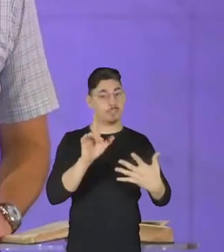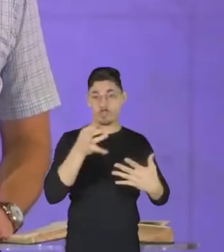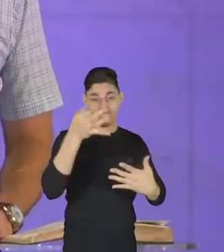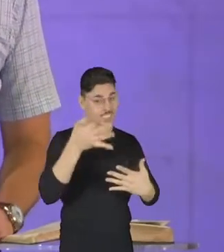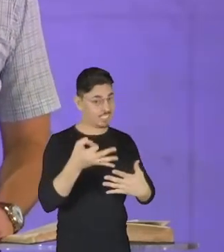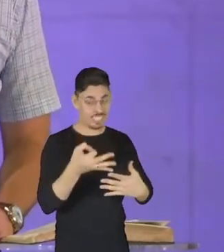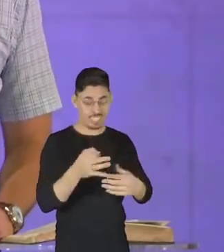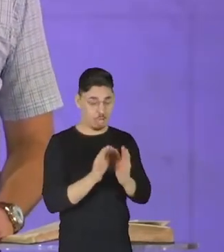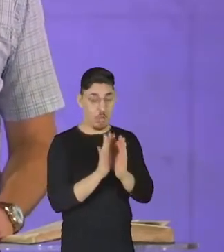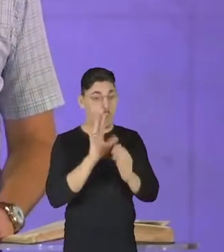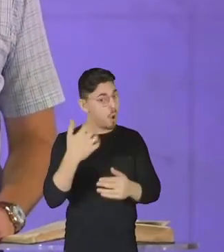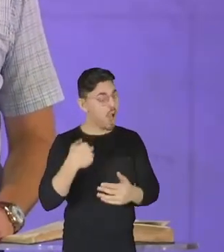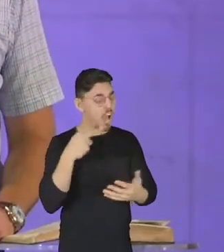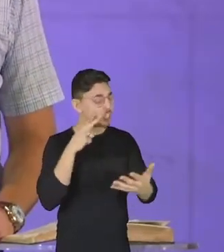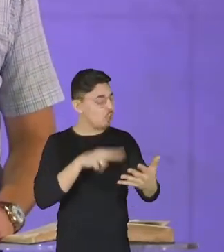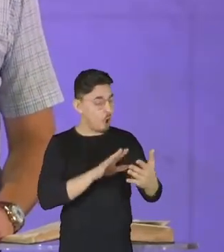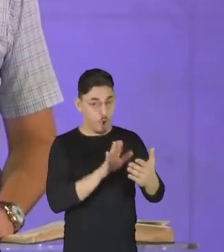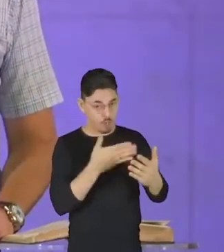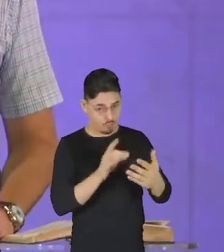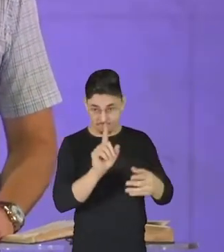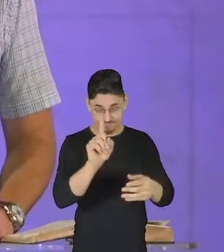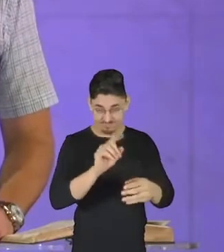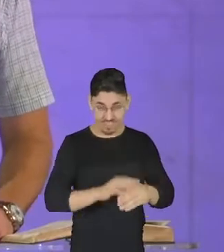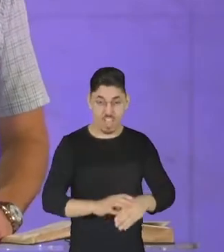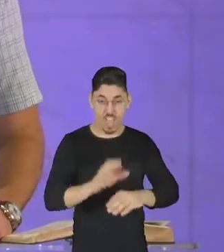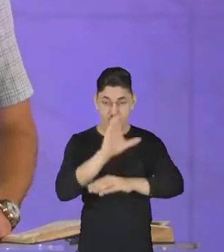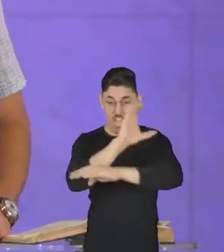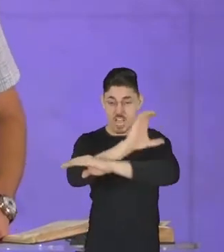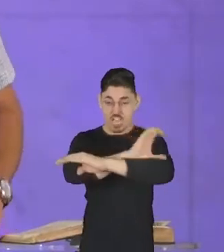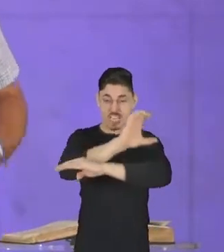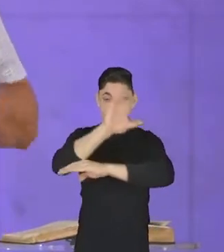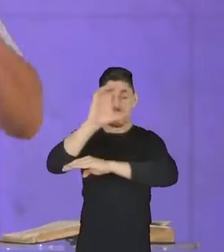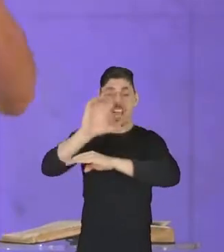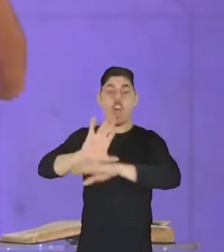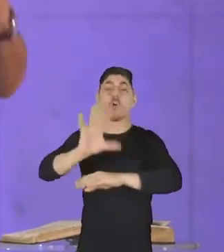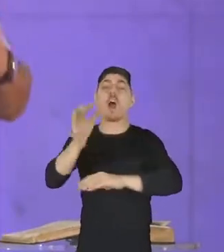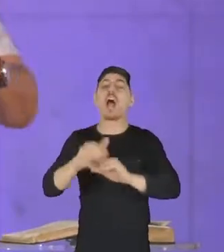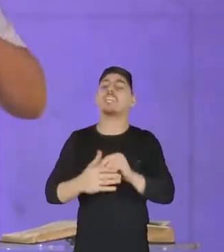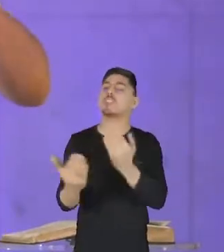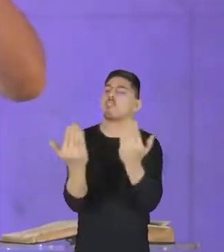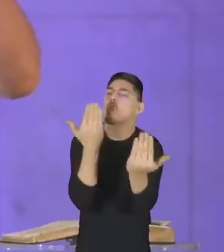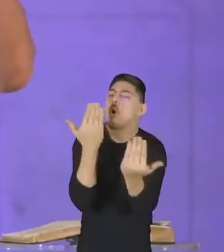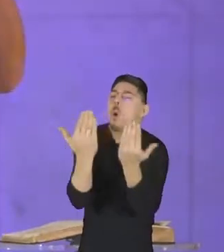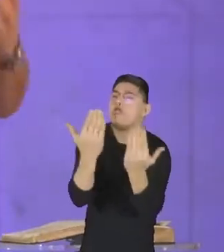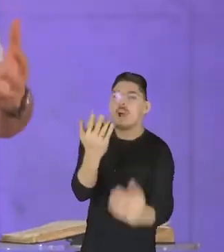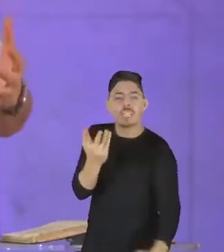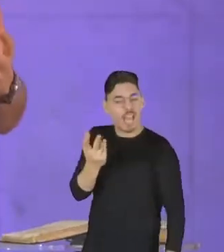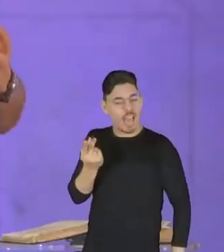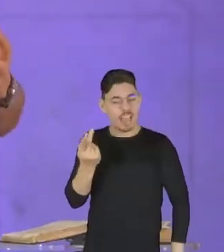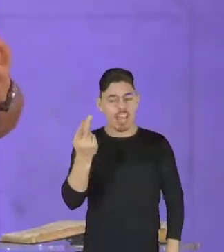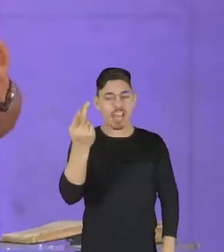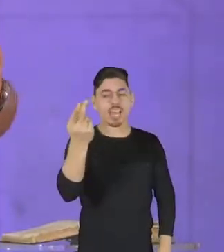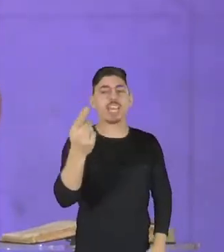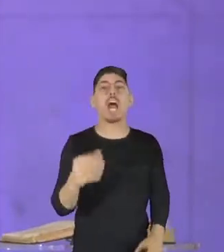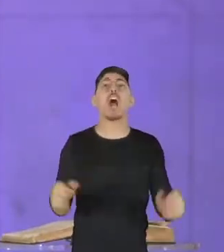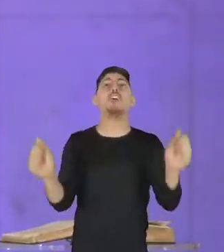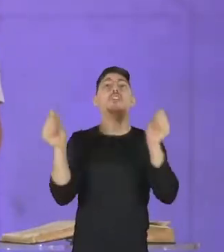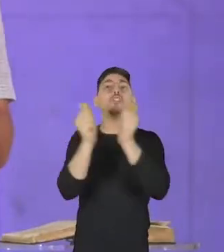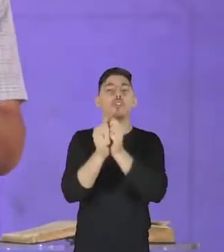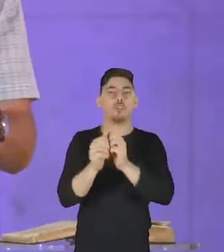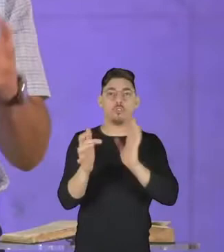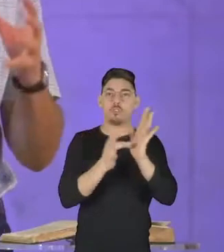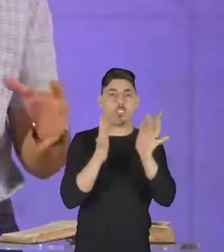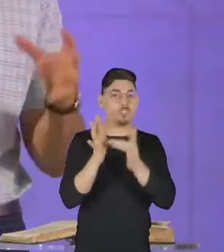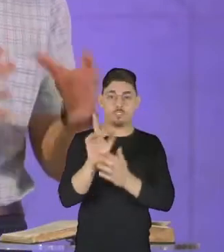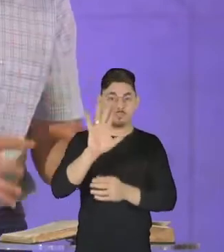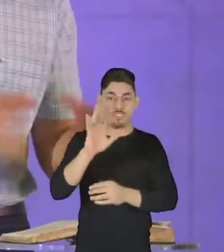bíblica. Porque a Canaã, que nós usamos para dizer que é a eternidade ao lado de Jesus, essa